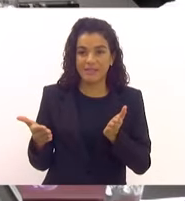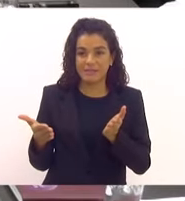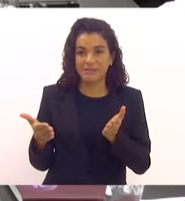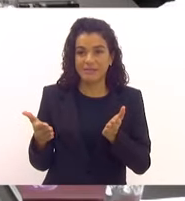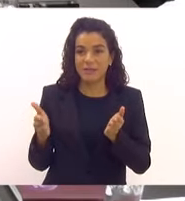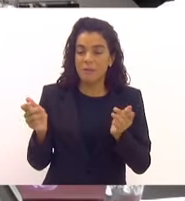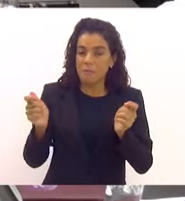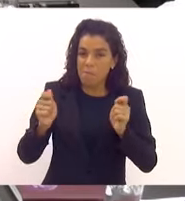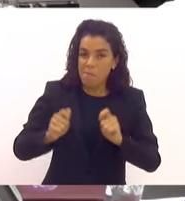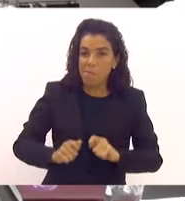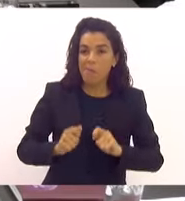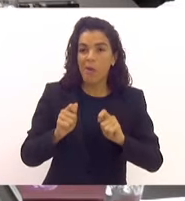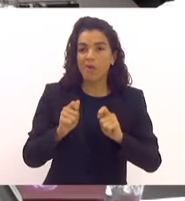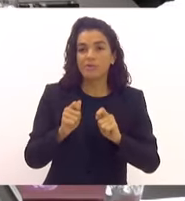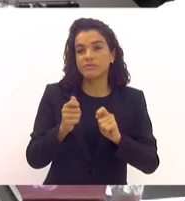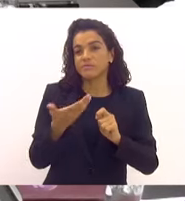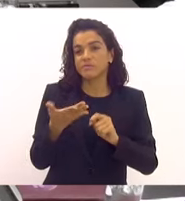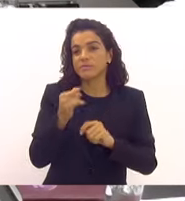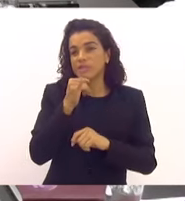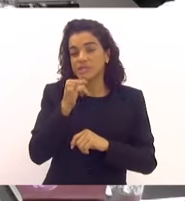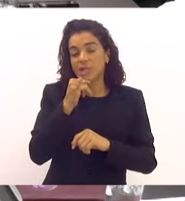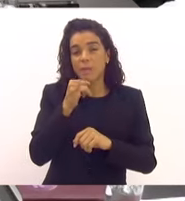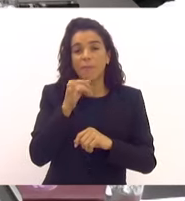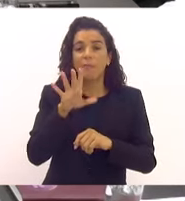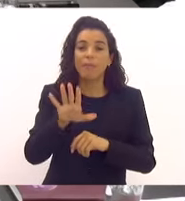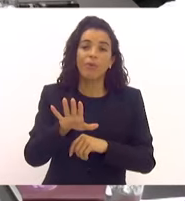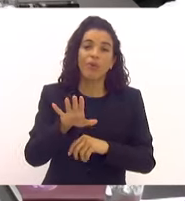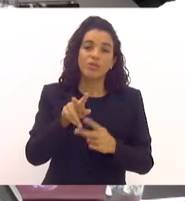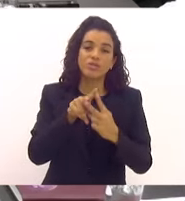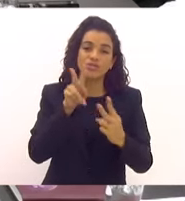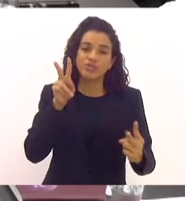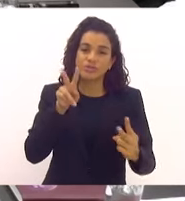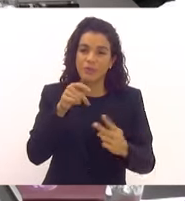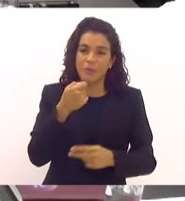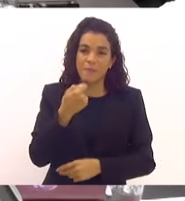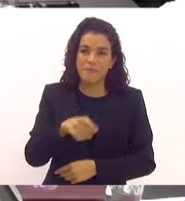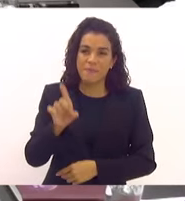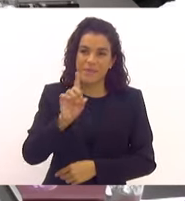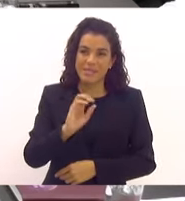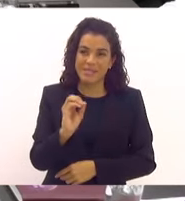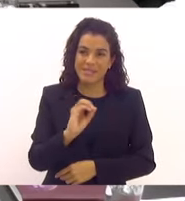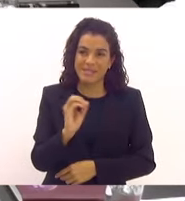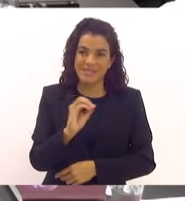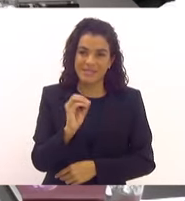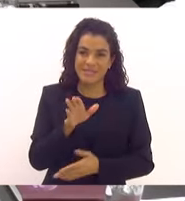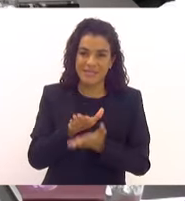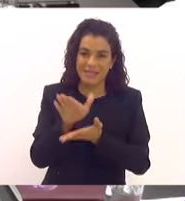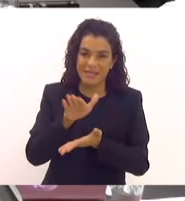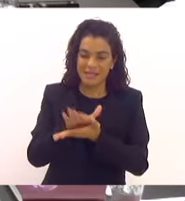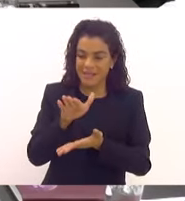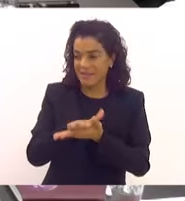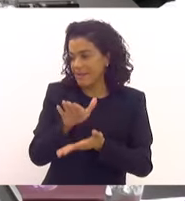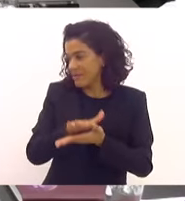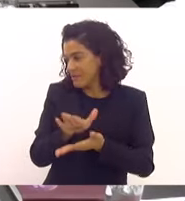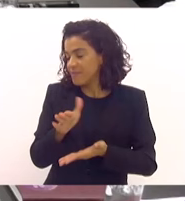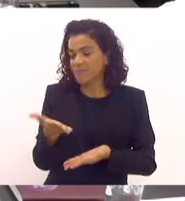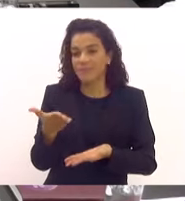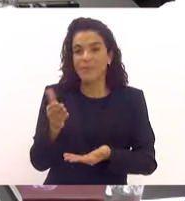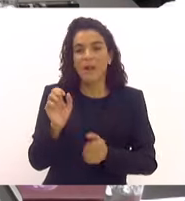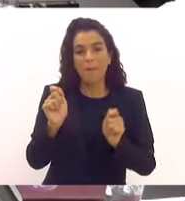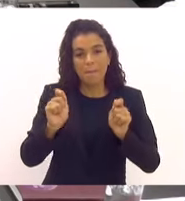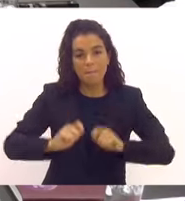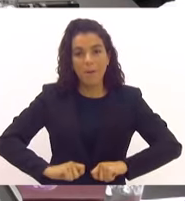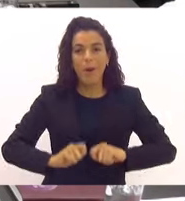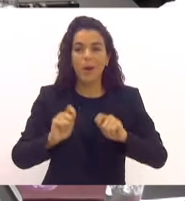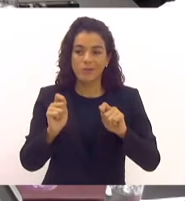ela pode ser formatada, não é, digitalmente, ela não precisa ser uma carteira impressa. Ela pode ser criada, não